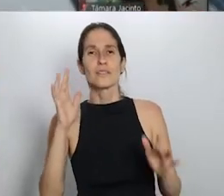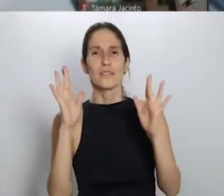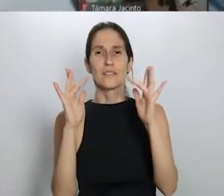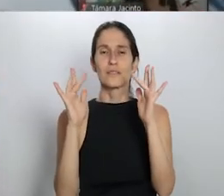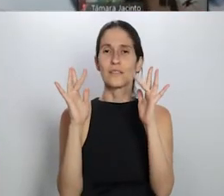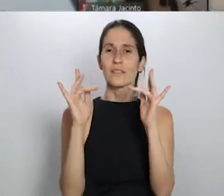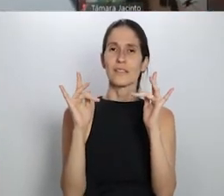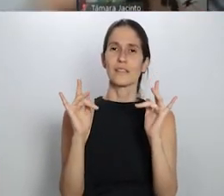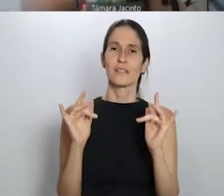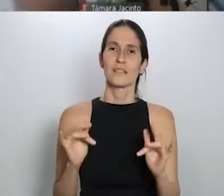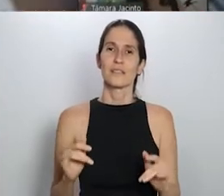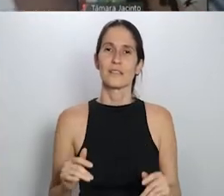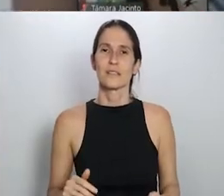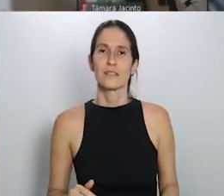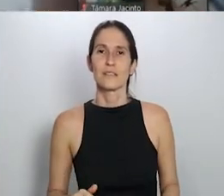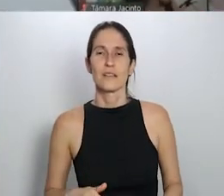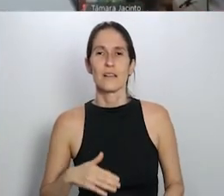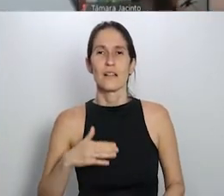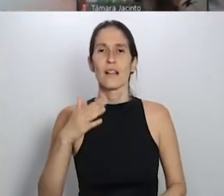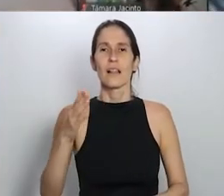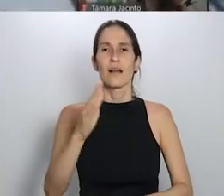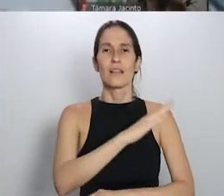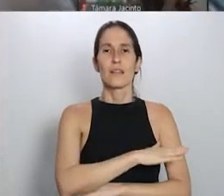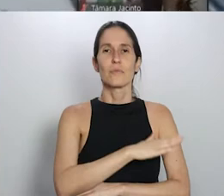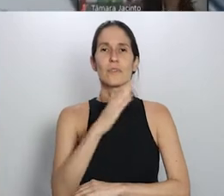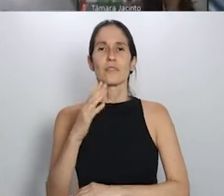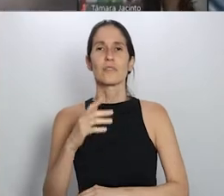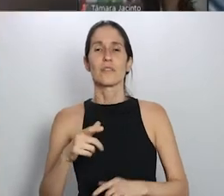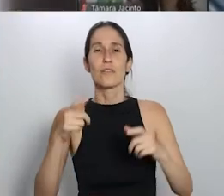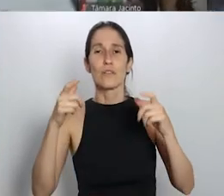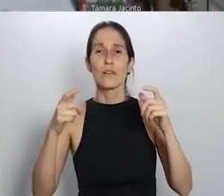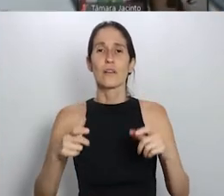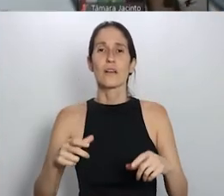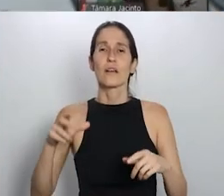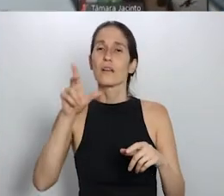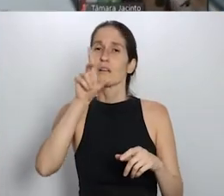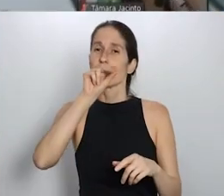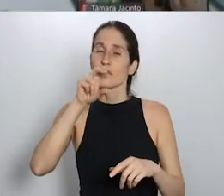Namoradeira. Lá na porteira onde os pássaros